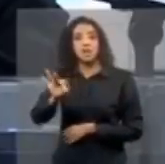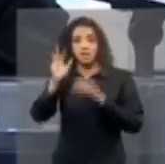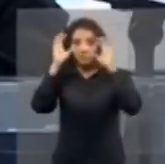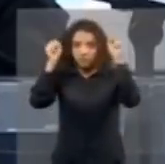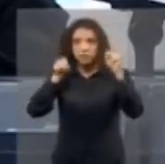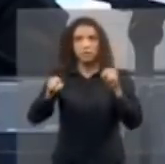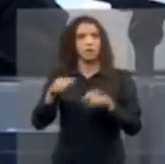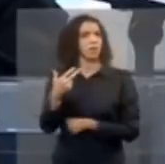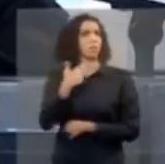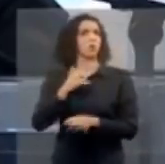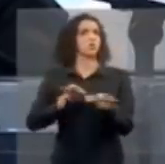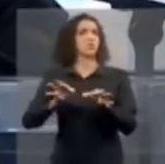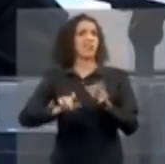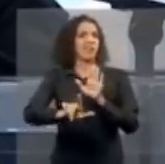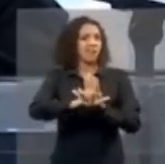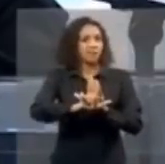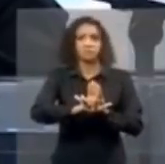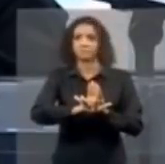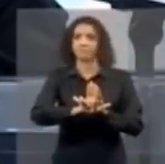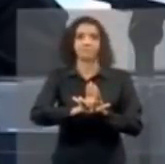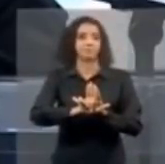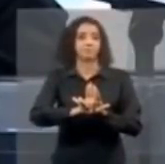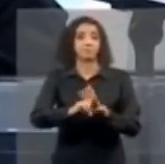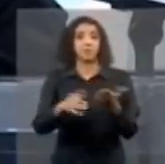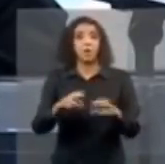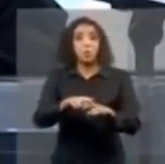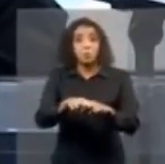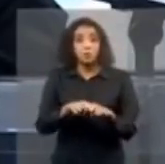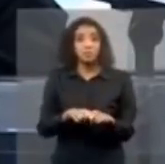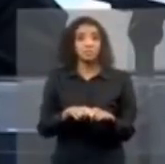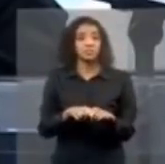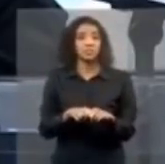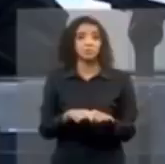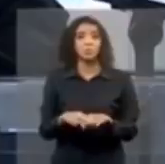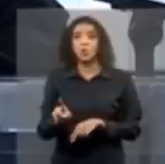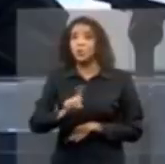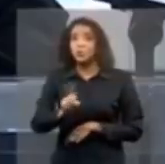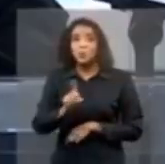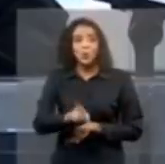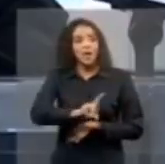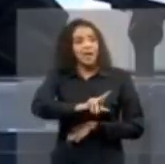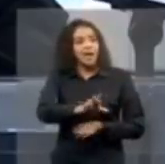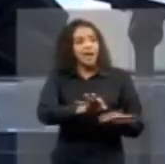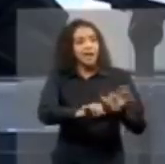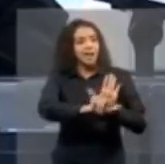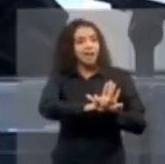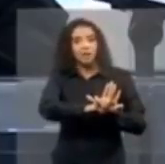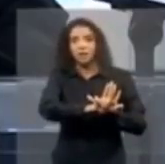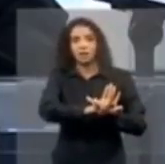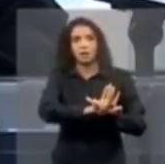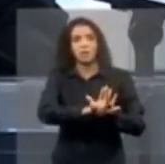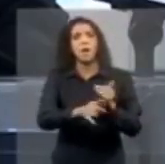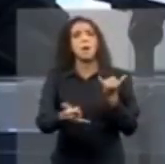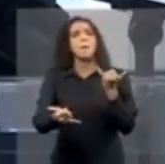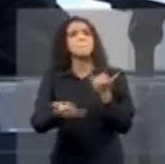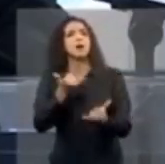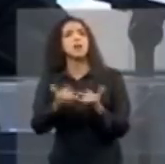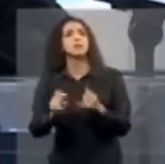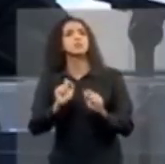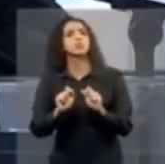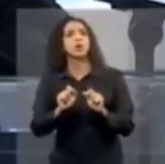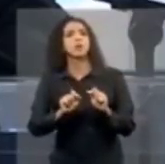não pode legislar. E, neste caso, já não estamos nem mais falando em legislar, mas em usurpar o